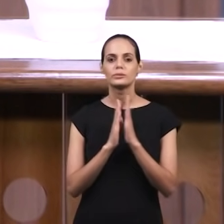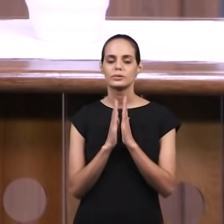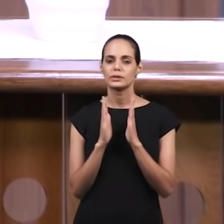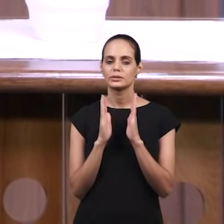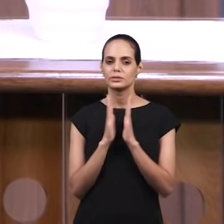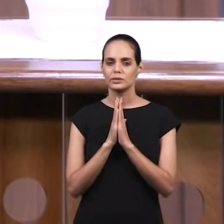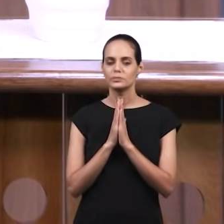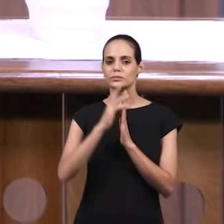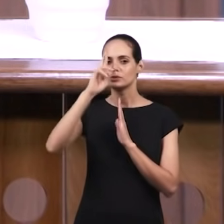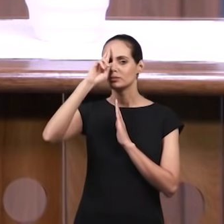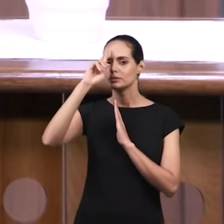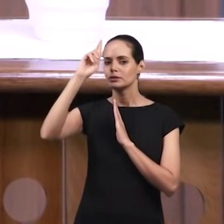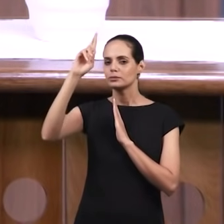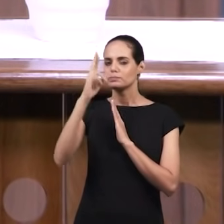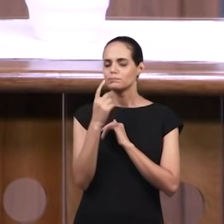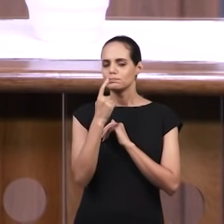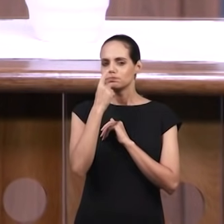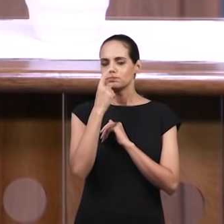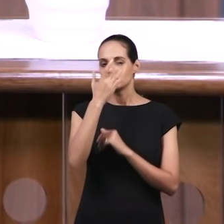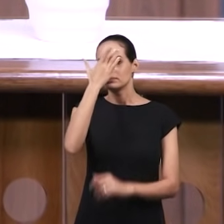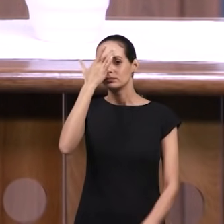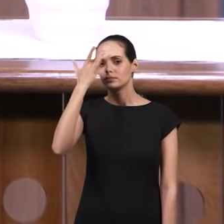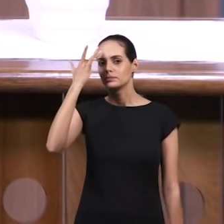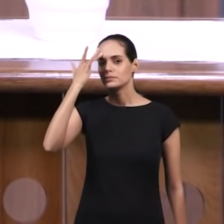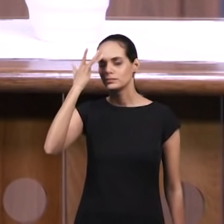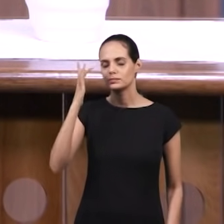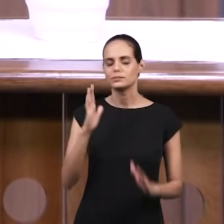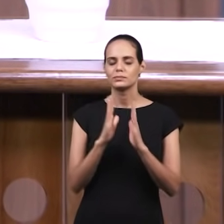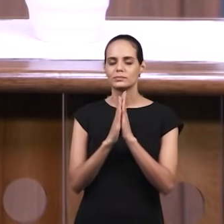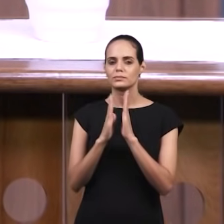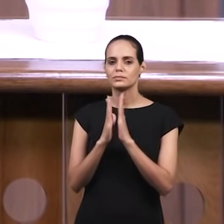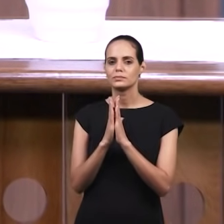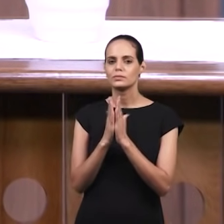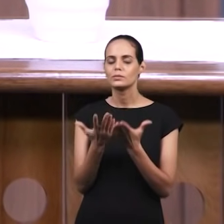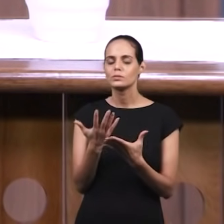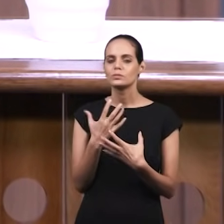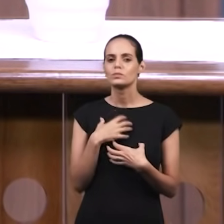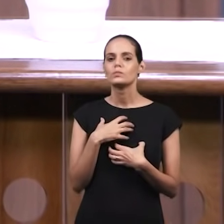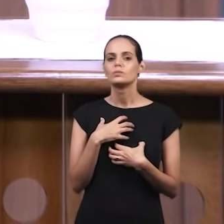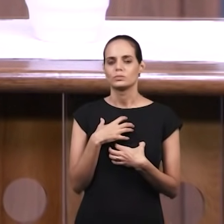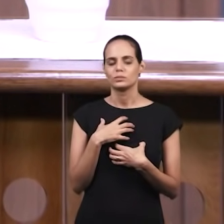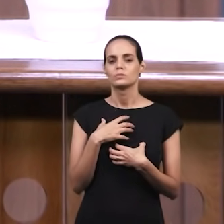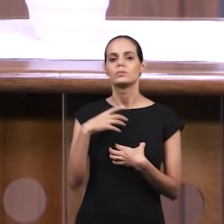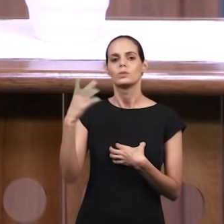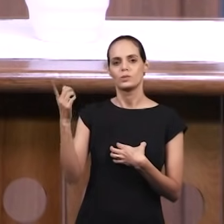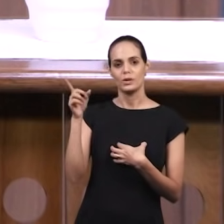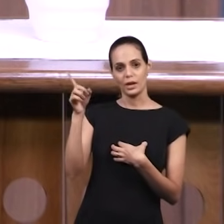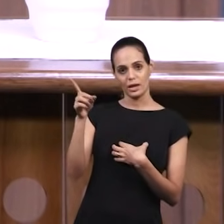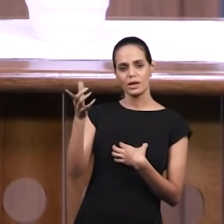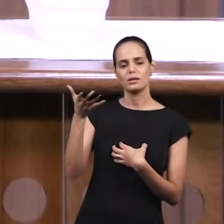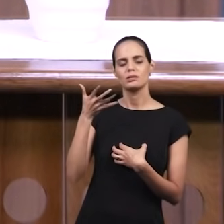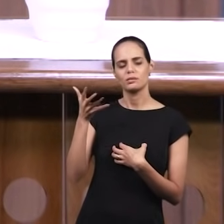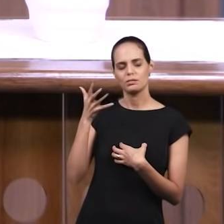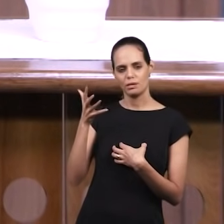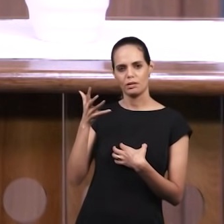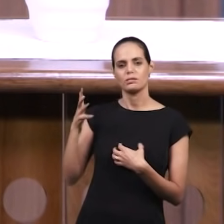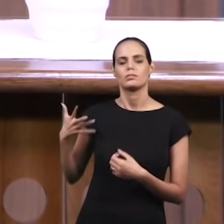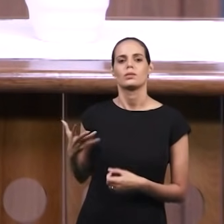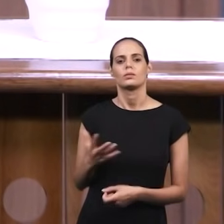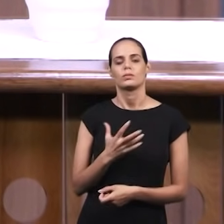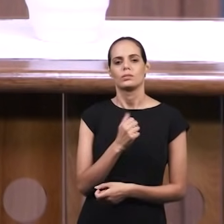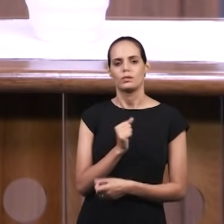Senhor está perto daqueles que o buscam da maneira como Ele quer ser buscado. E nós te convidamos a viver